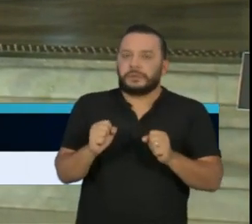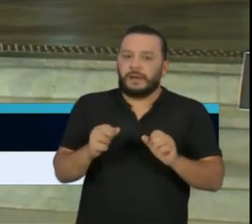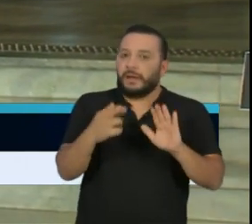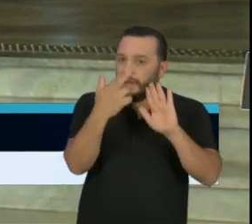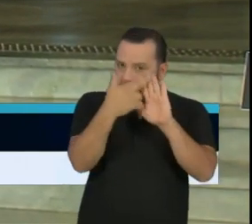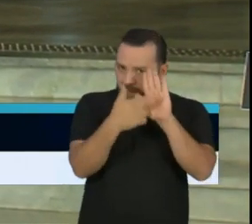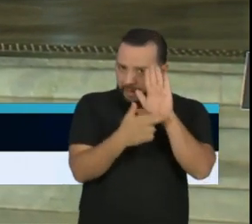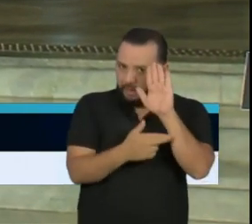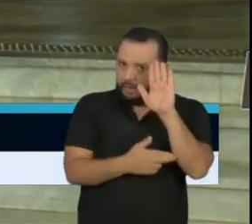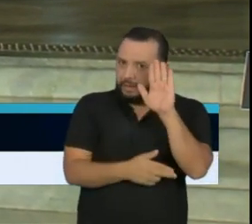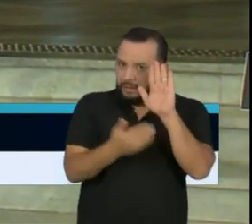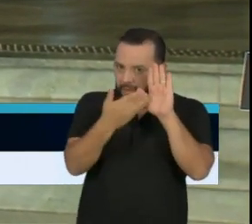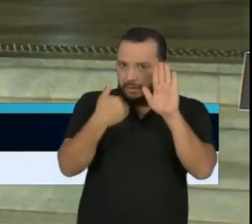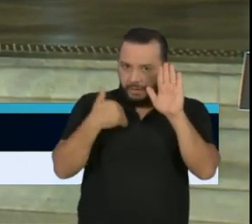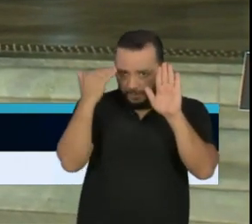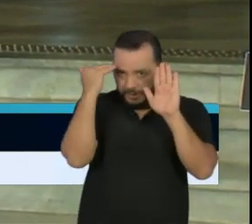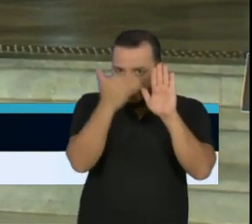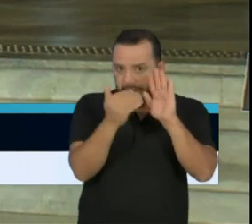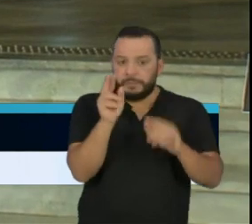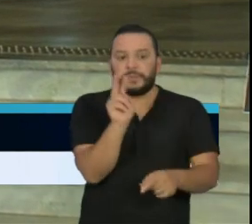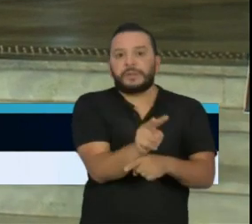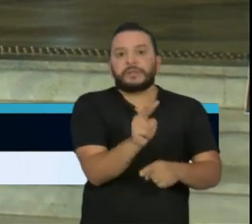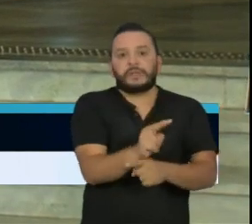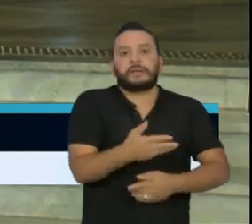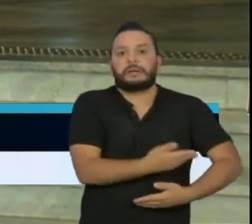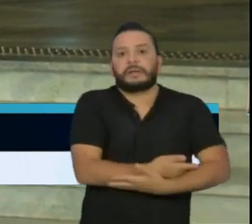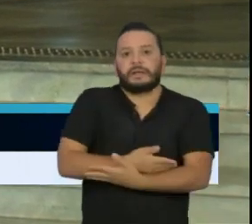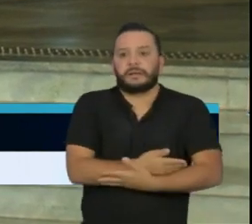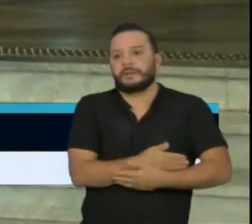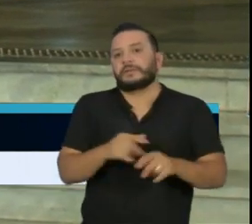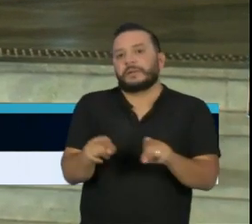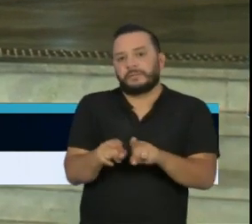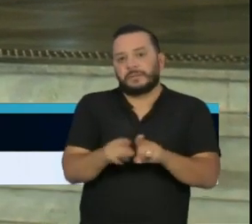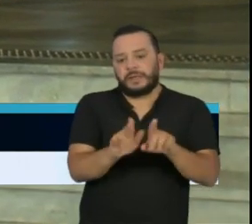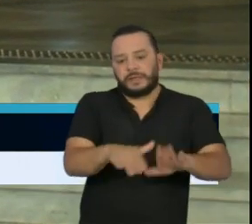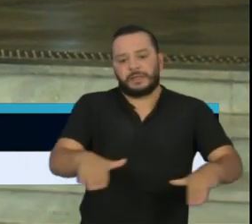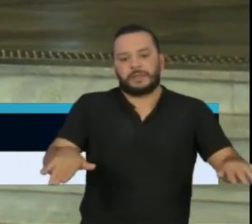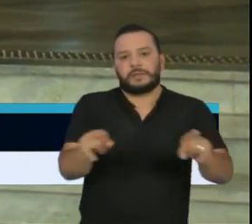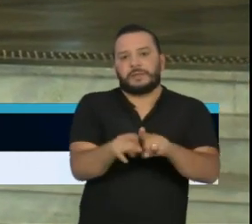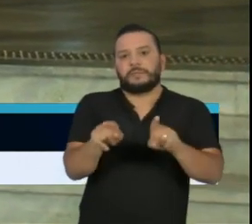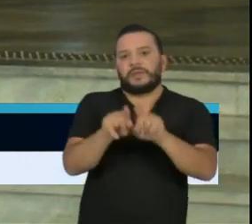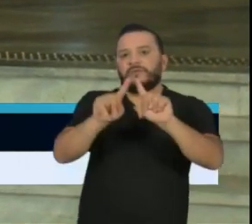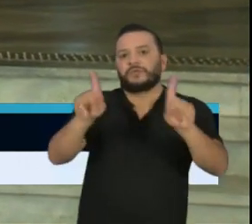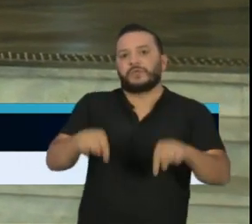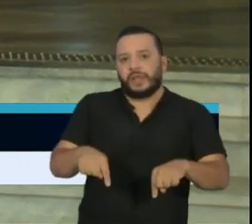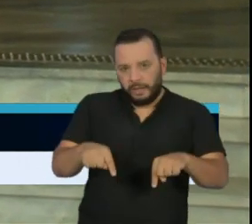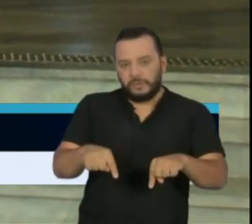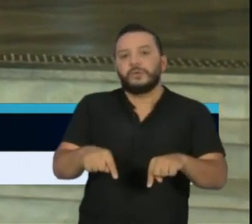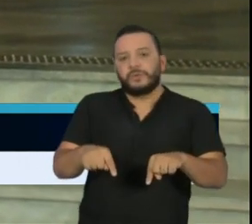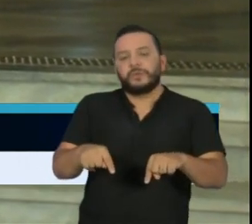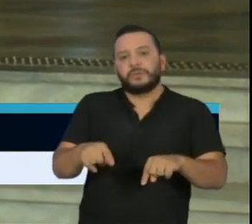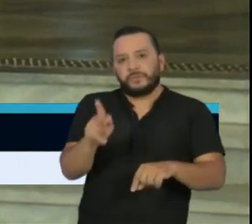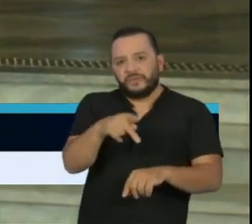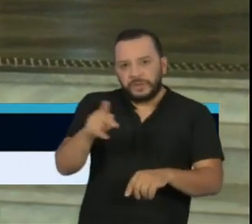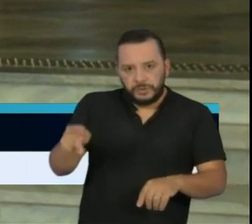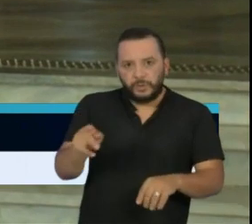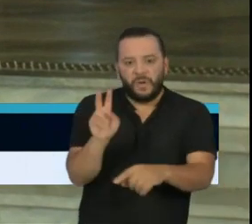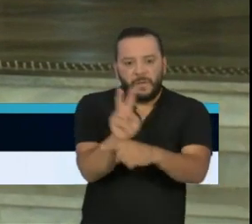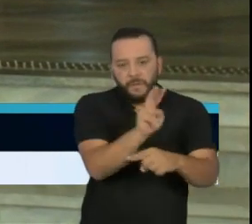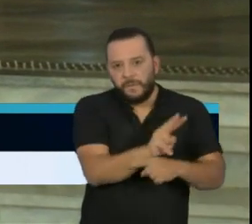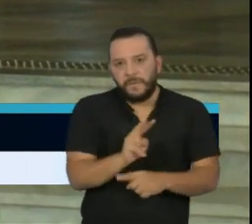protocolos específicos de proteção para crianças e funcionários. Por exemplo, nós teremos protocolos diferenciados para a educação infantil, porque